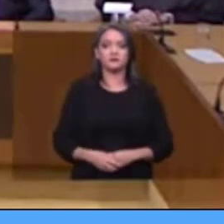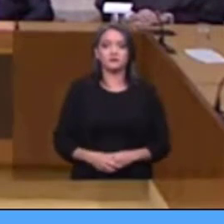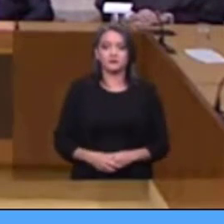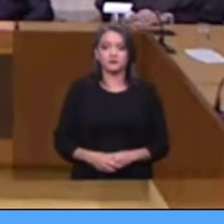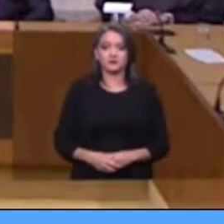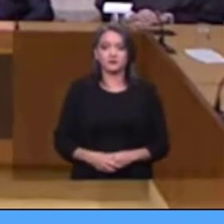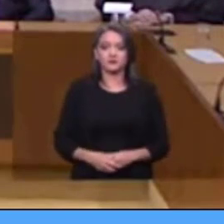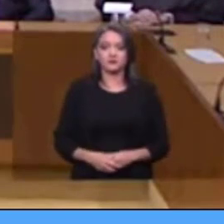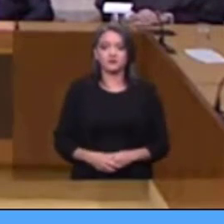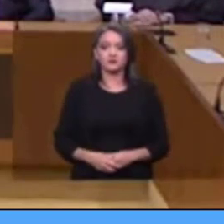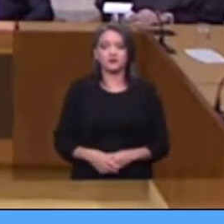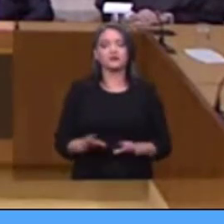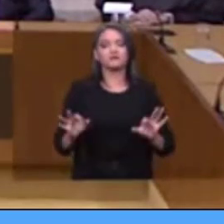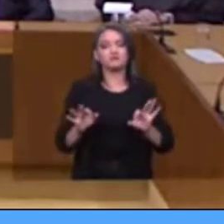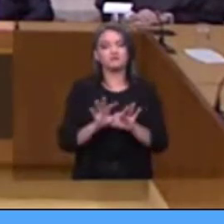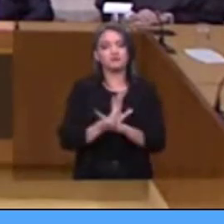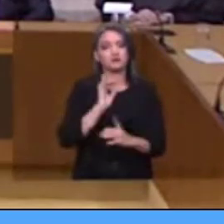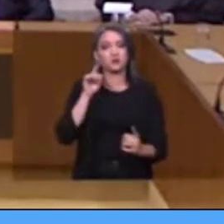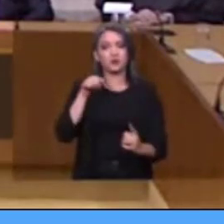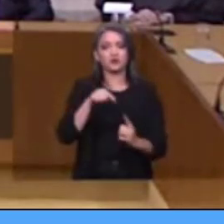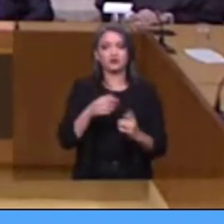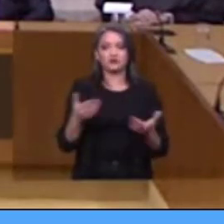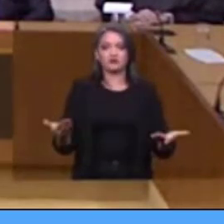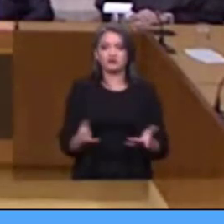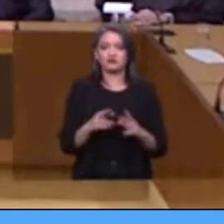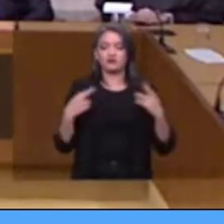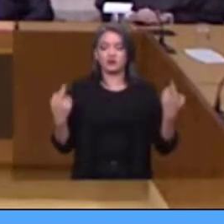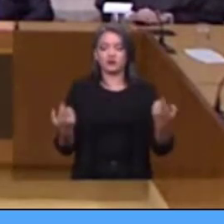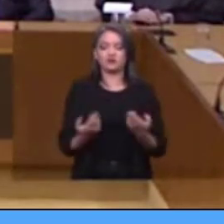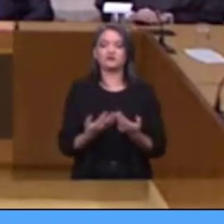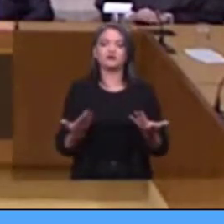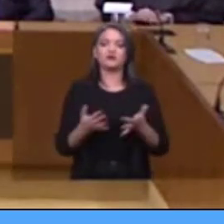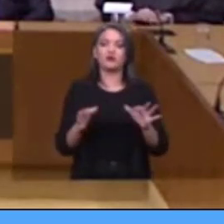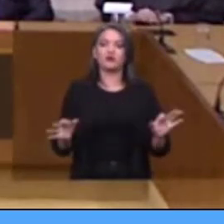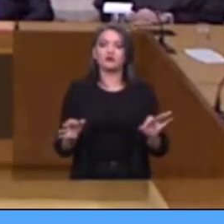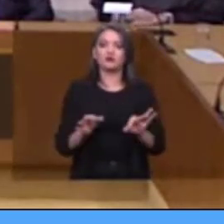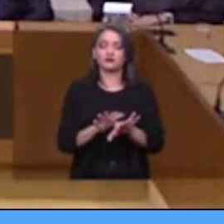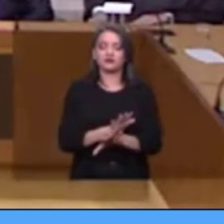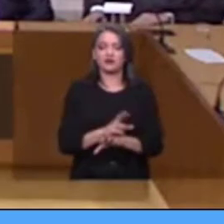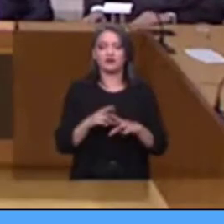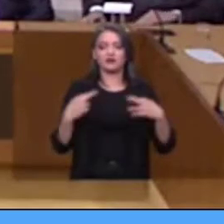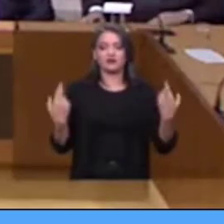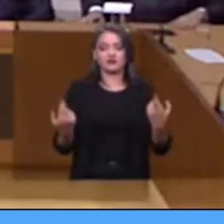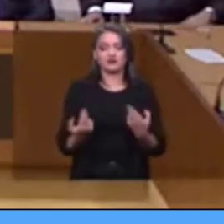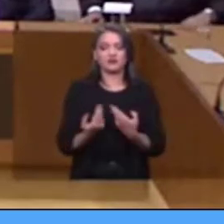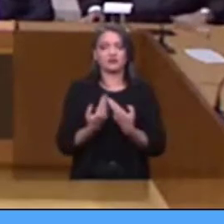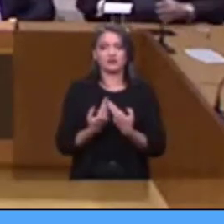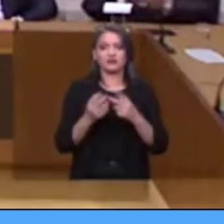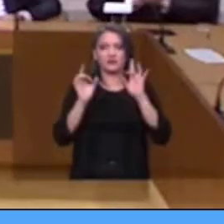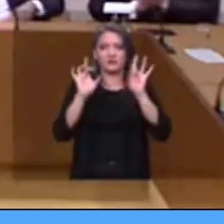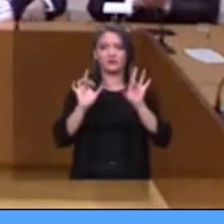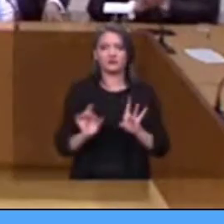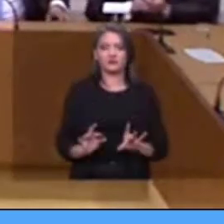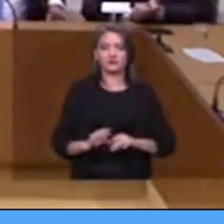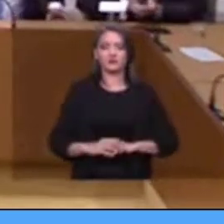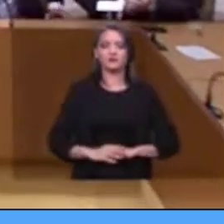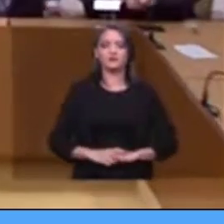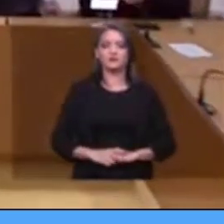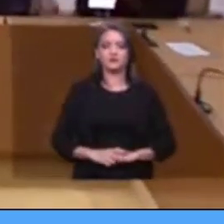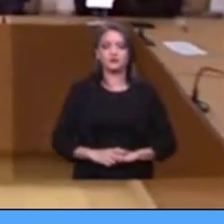cumprida a finalidade do ato, declaro encerrada esta sessão solene.